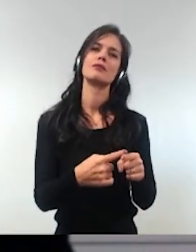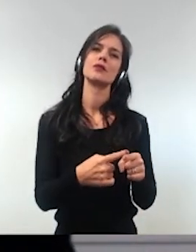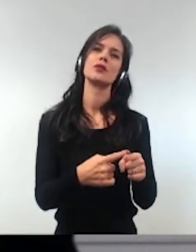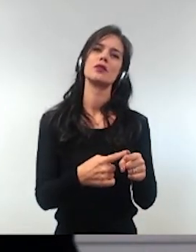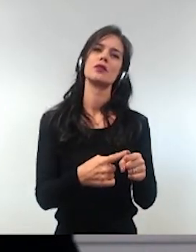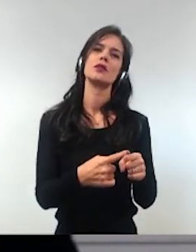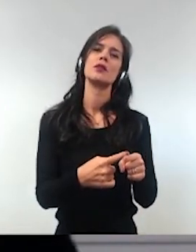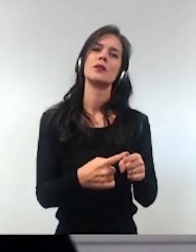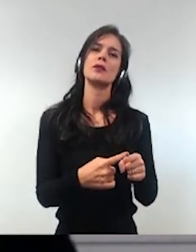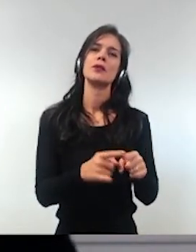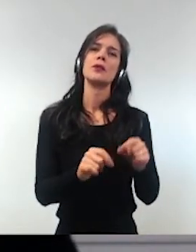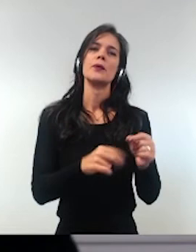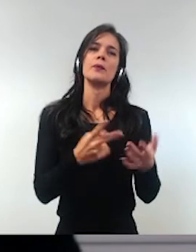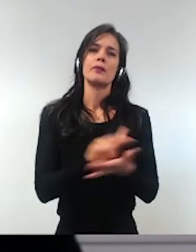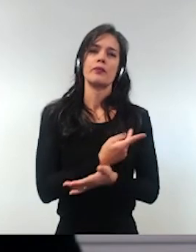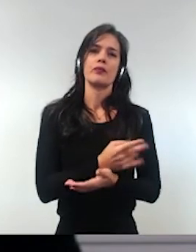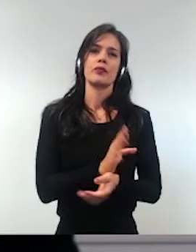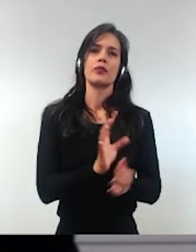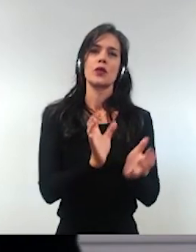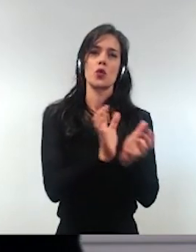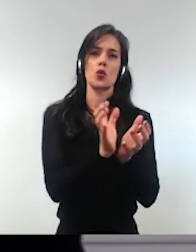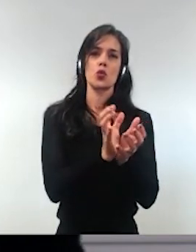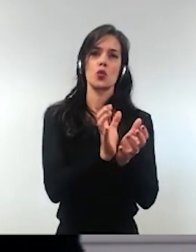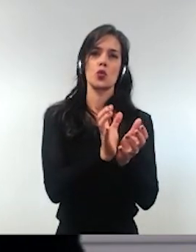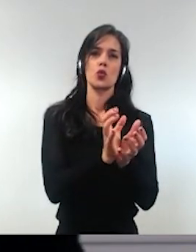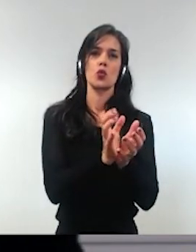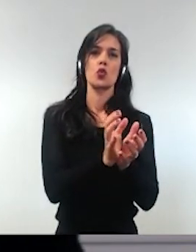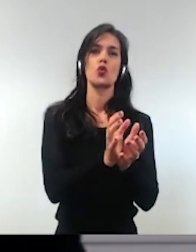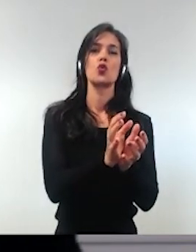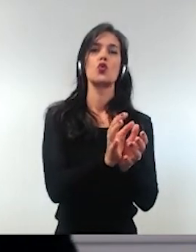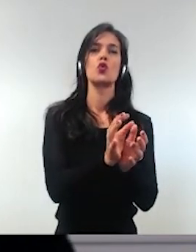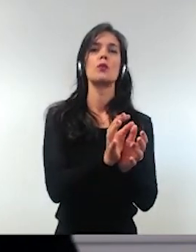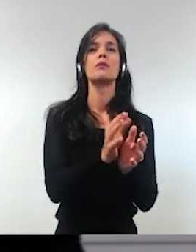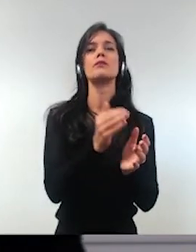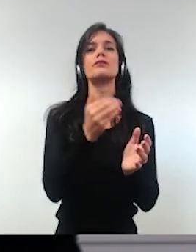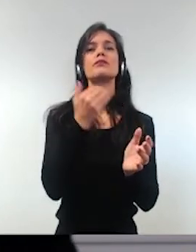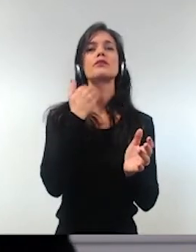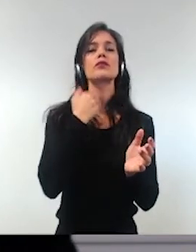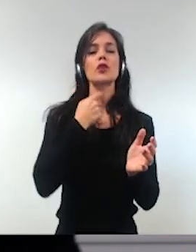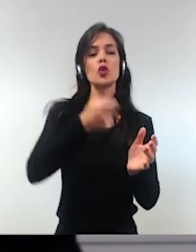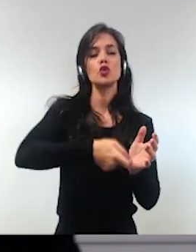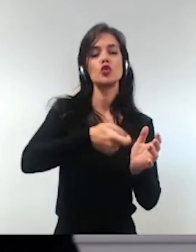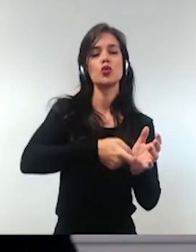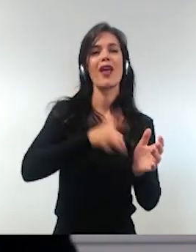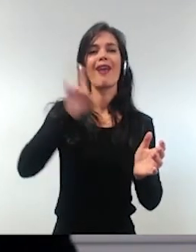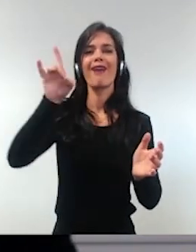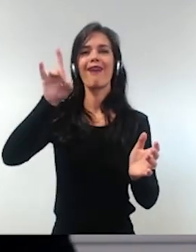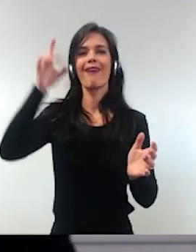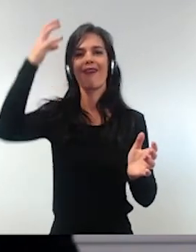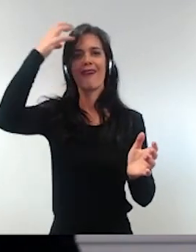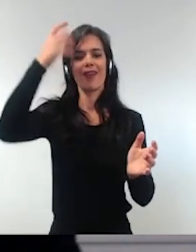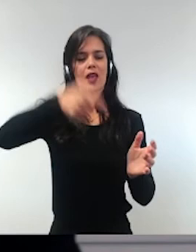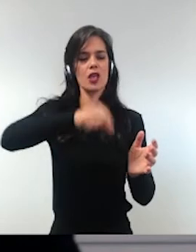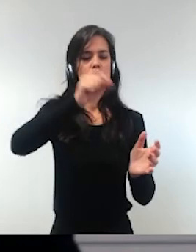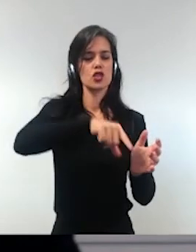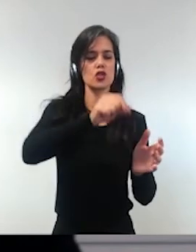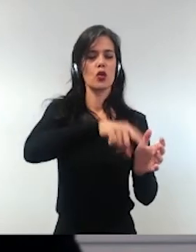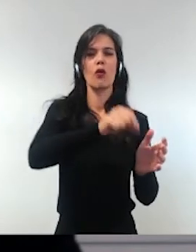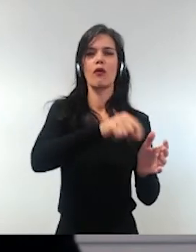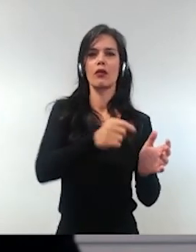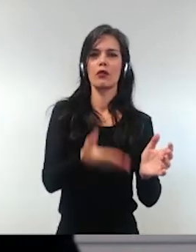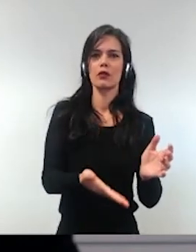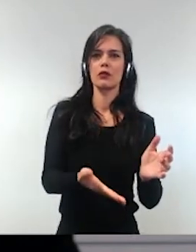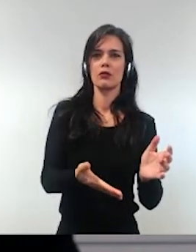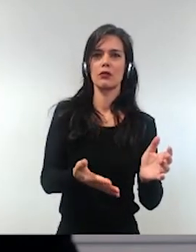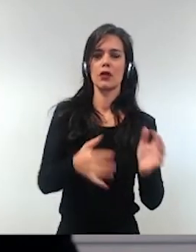nomeados pelos reis, né? E a Revolução veio exatamente para acabar com o autoritarismo.